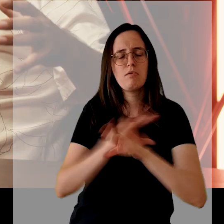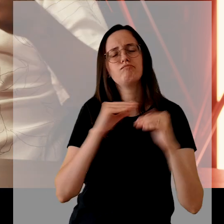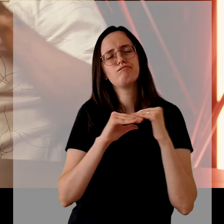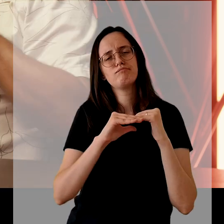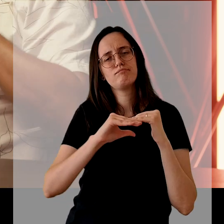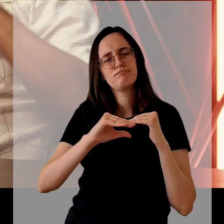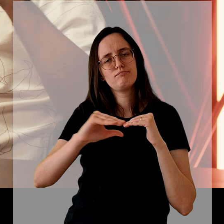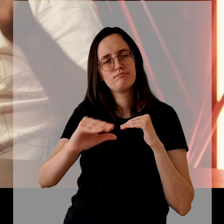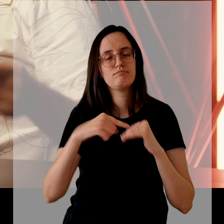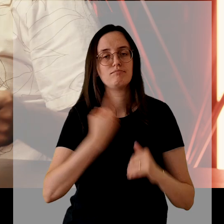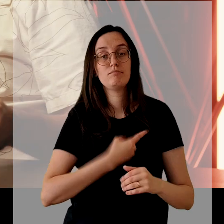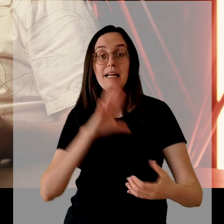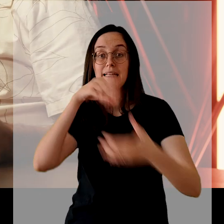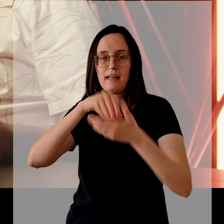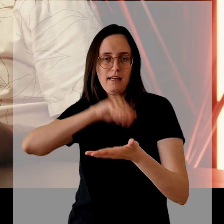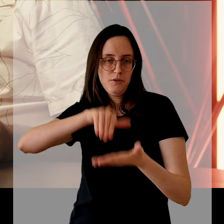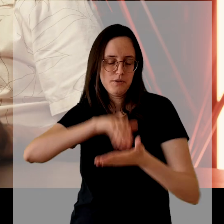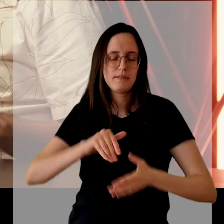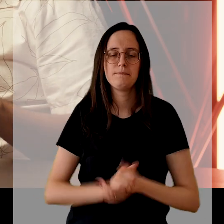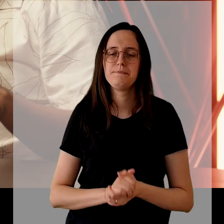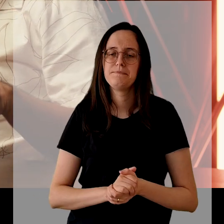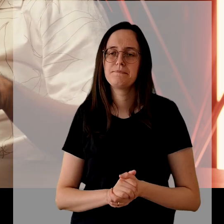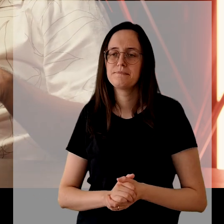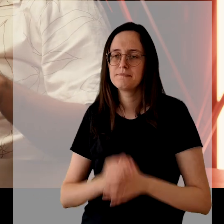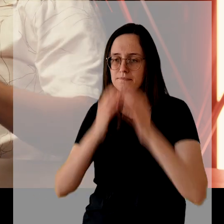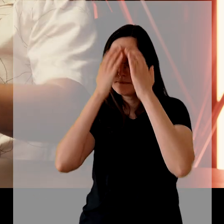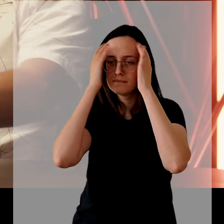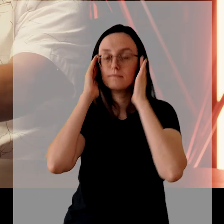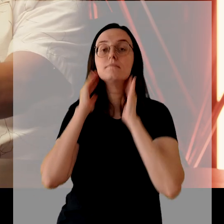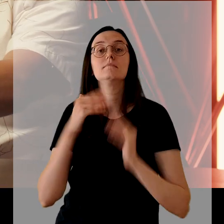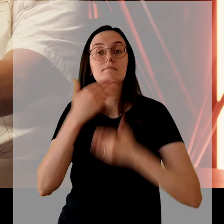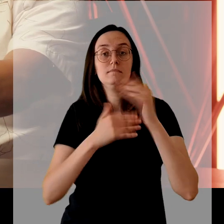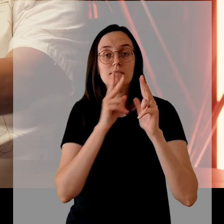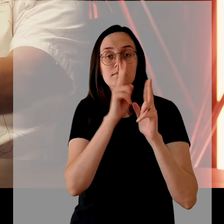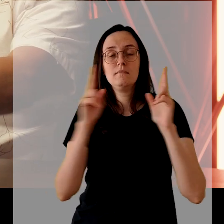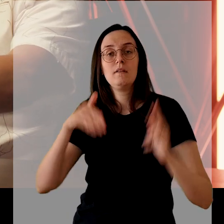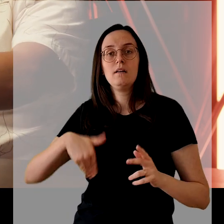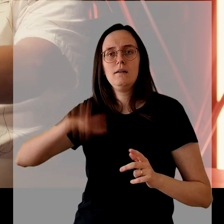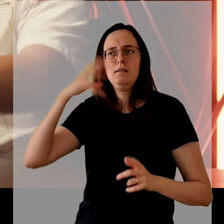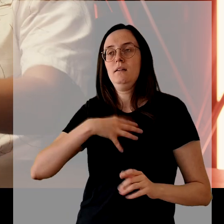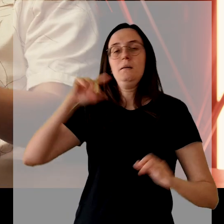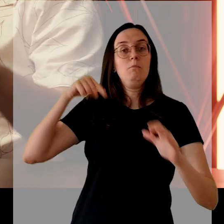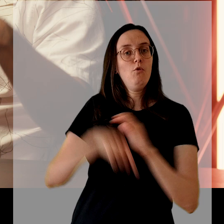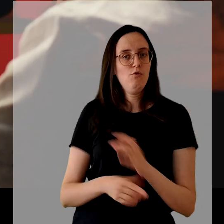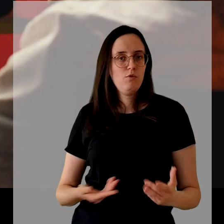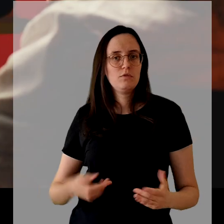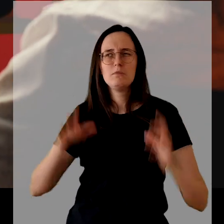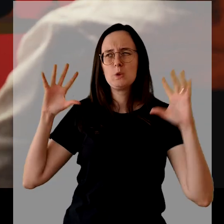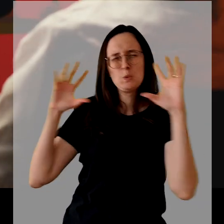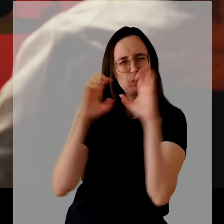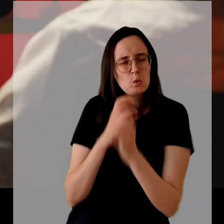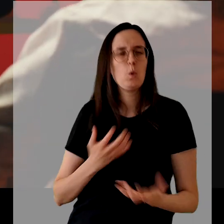os episódios no tempo que a gente filmou dentro da redação. E aí, os episódios iam ficando mais densos,